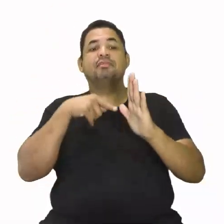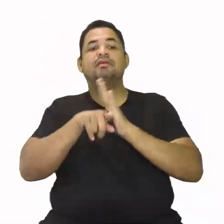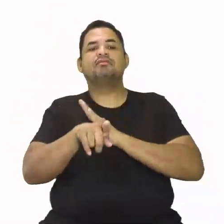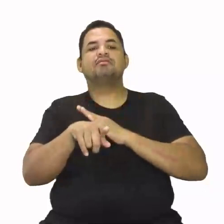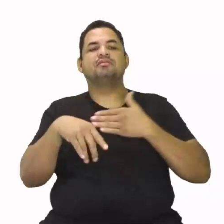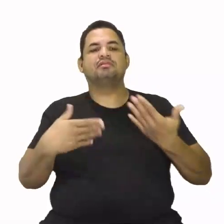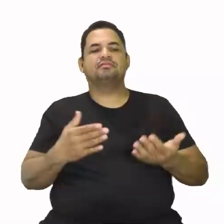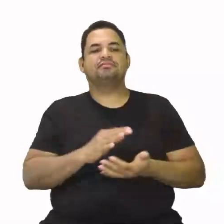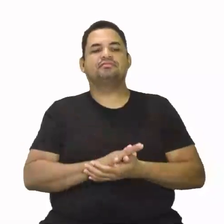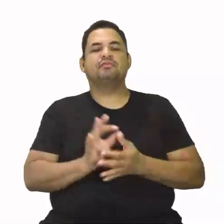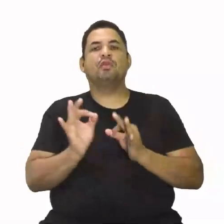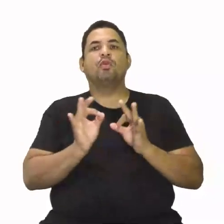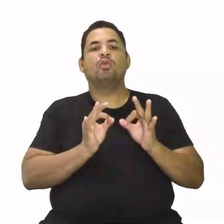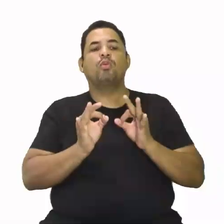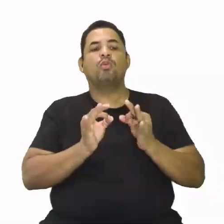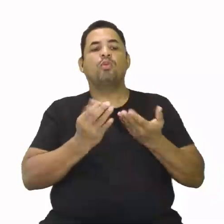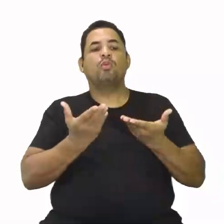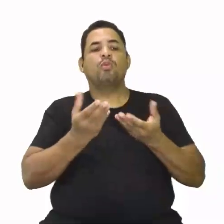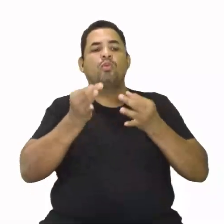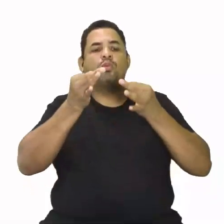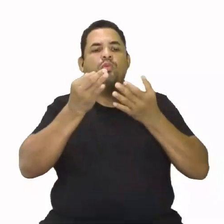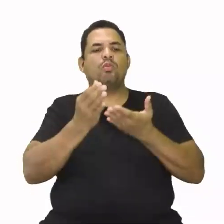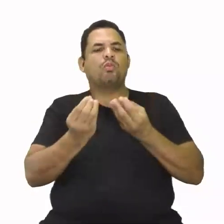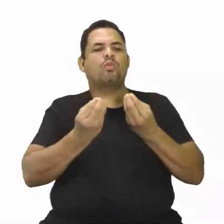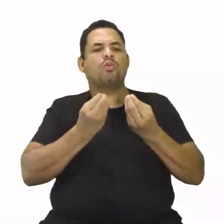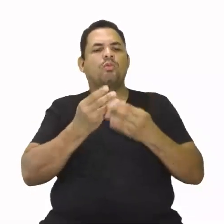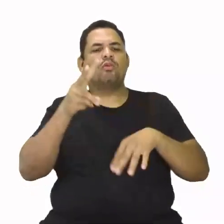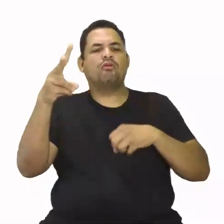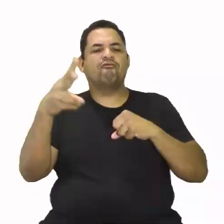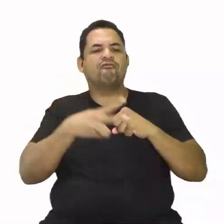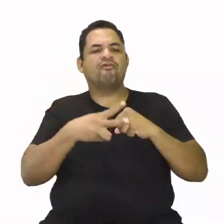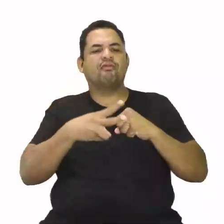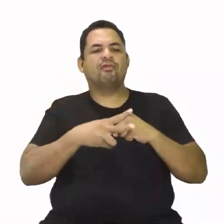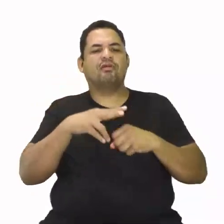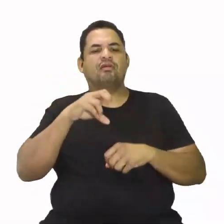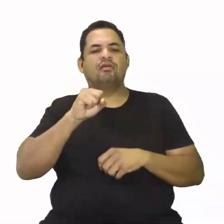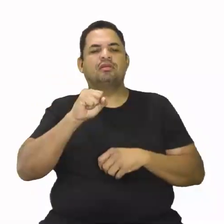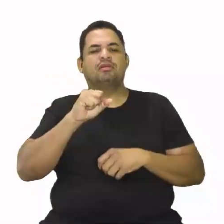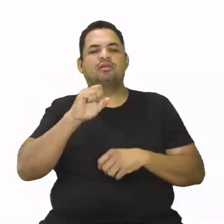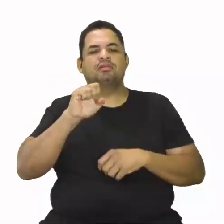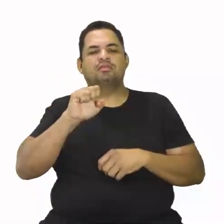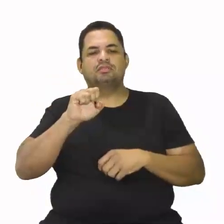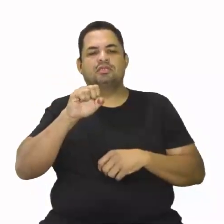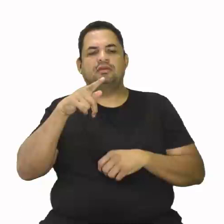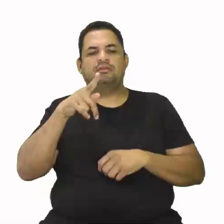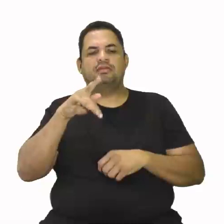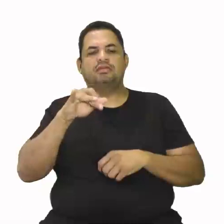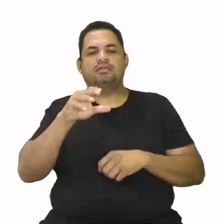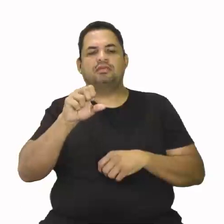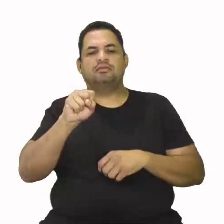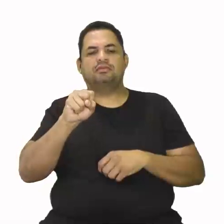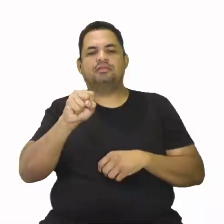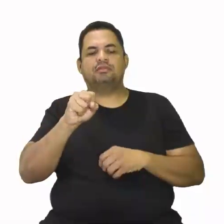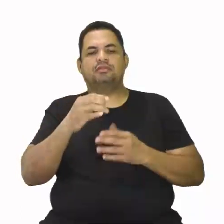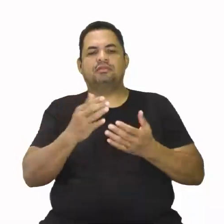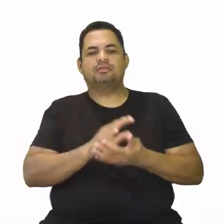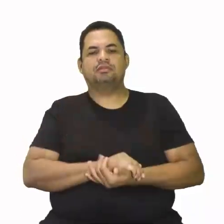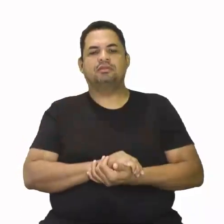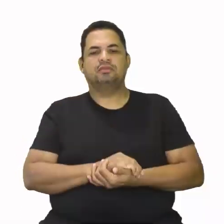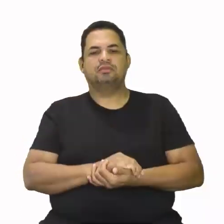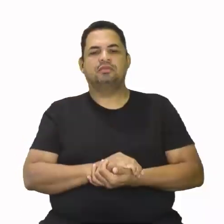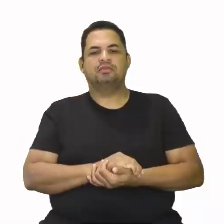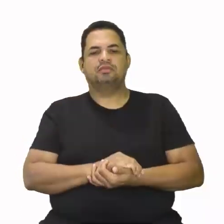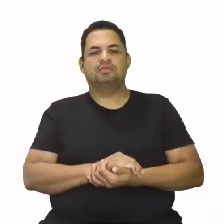pergunta. A forma verbal sepas, se vocês observaram aí na minha tradução, saiba